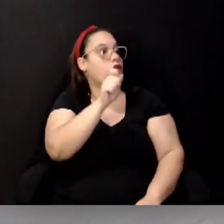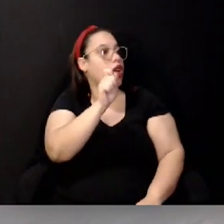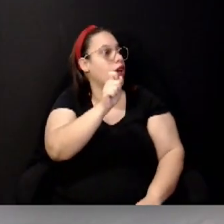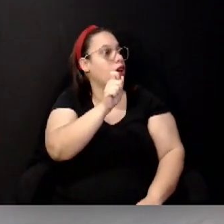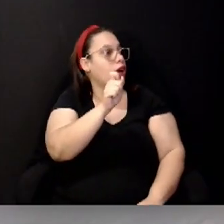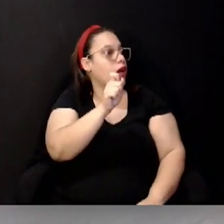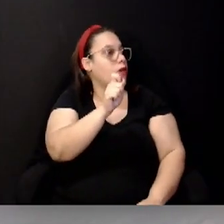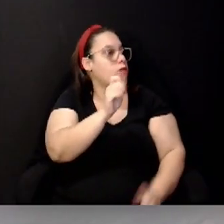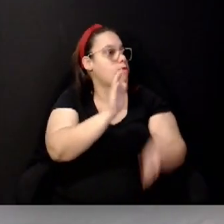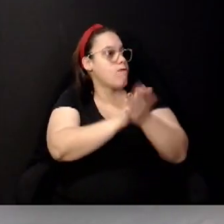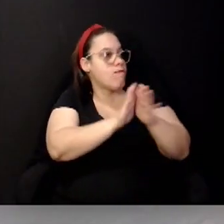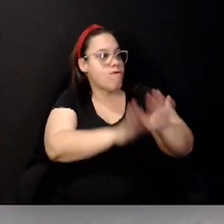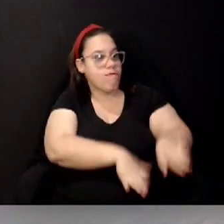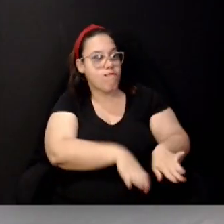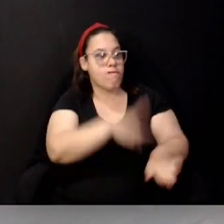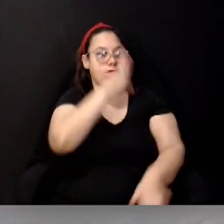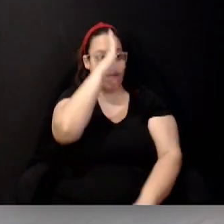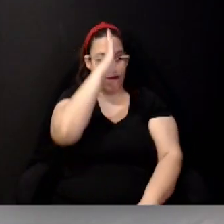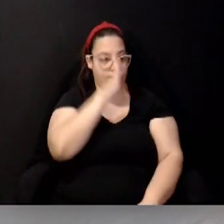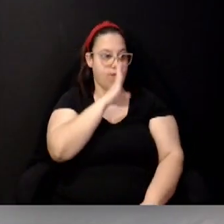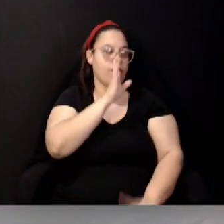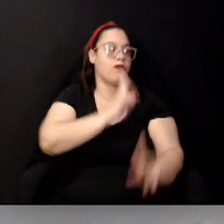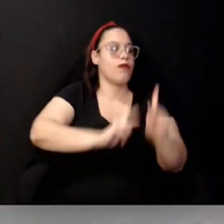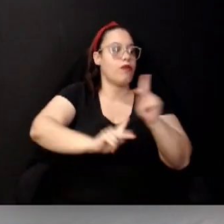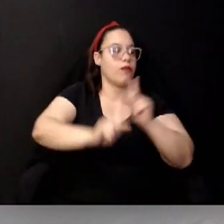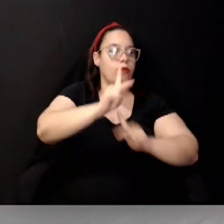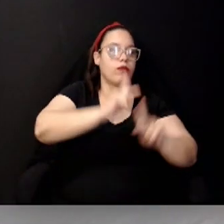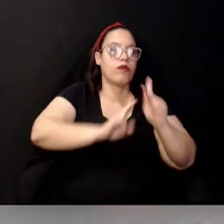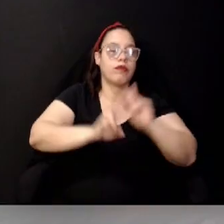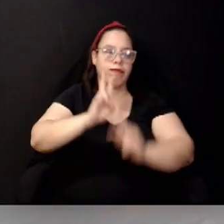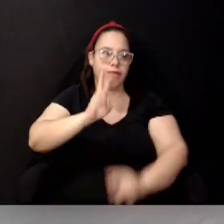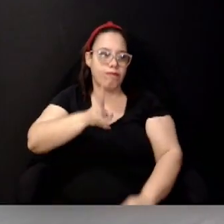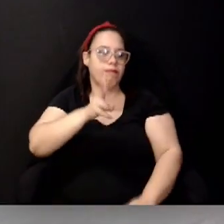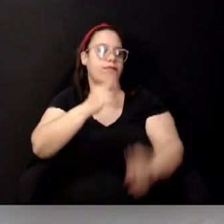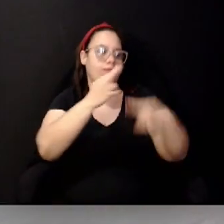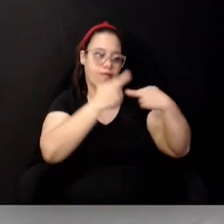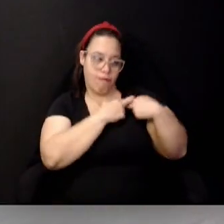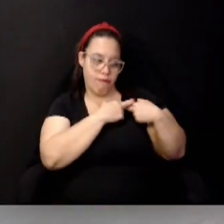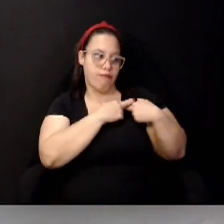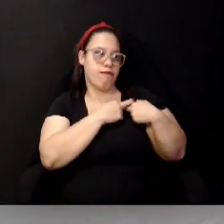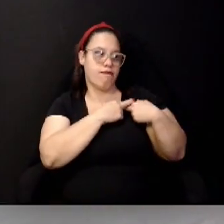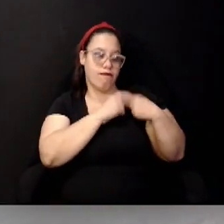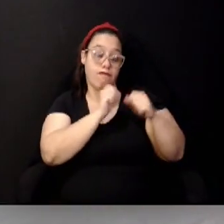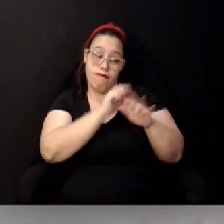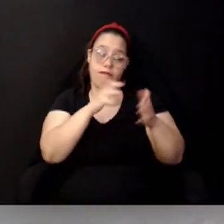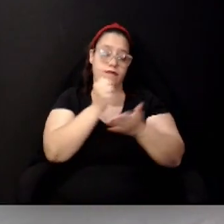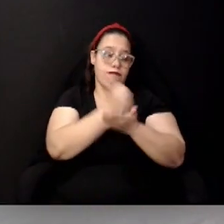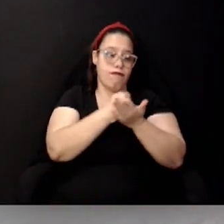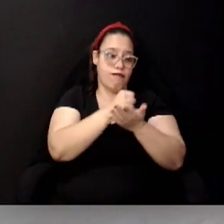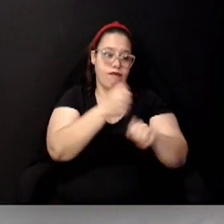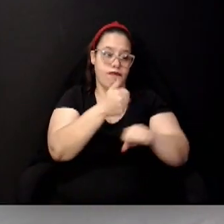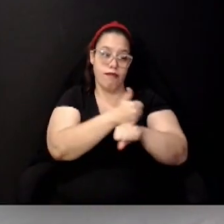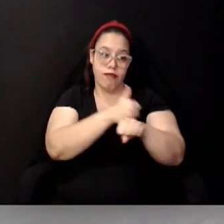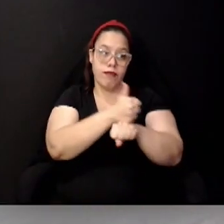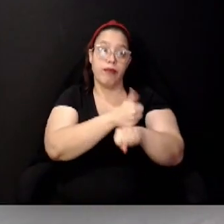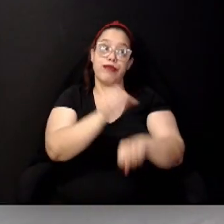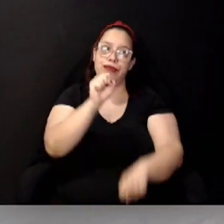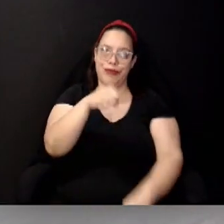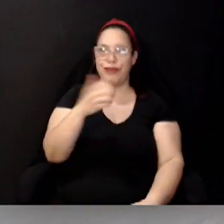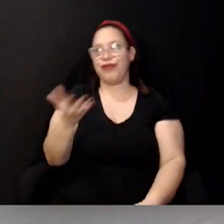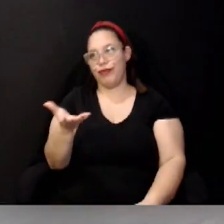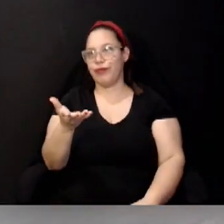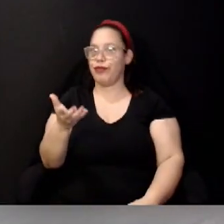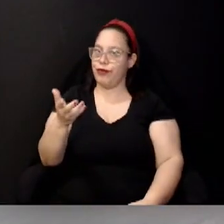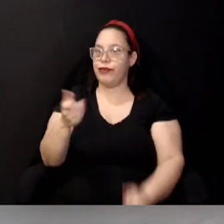dispensação gratuita, a população sempre sob a responsabilidade, claro, de um farmacêutico. Claro, sim. Todo o licenciamento ele